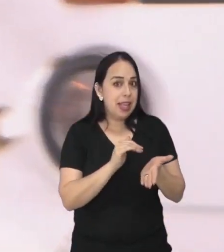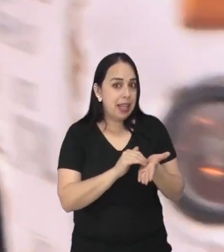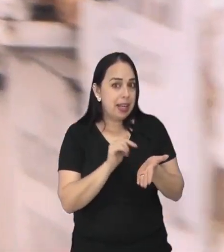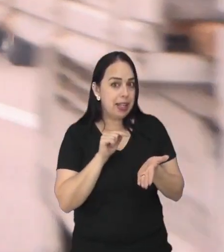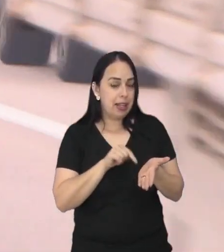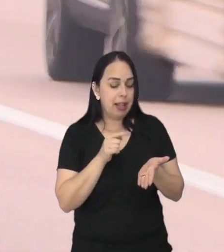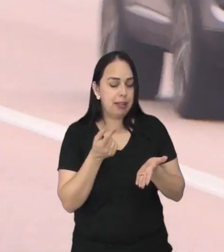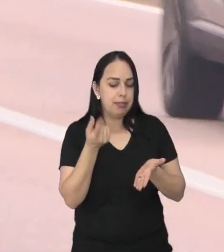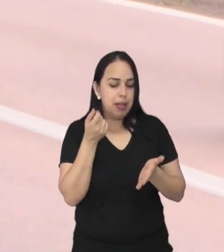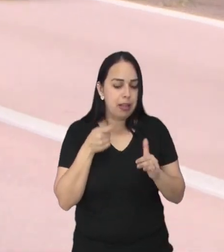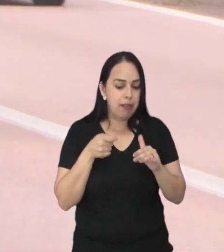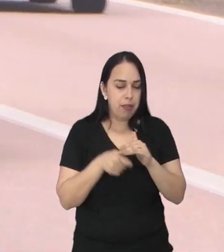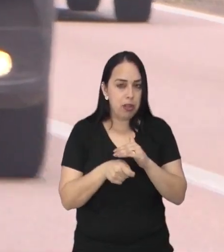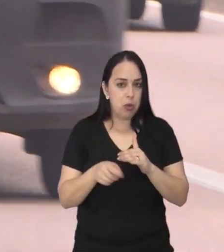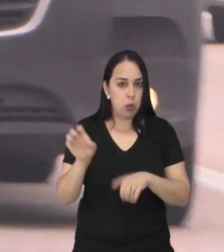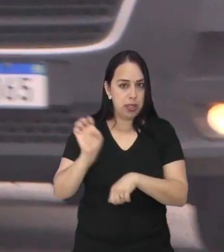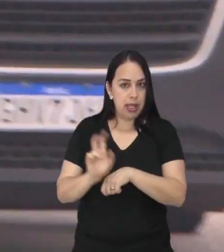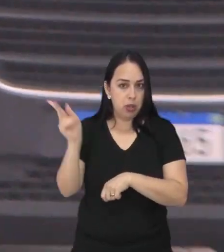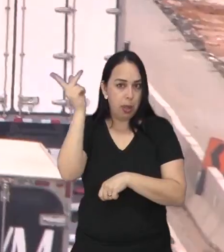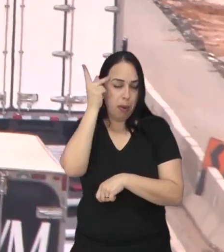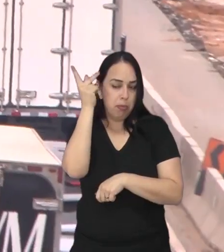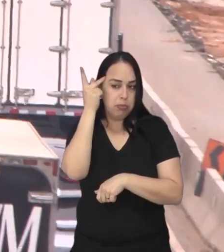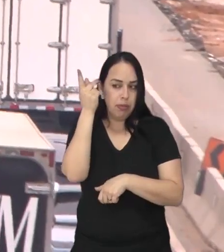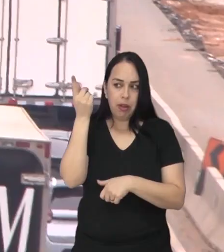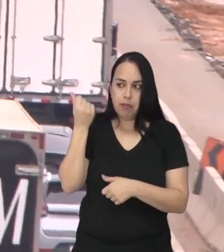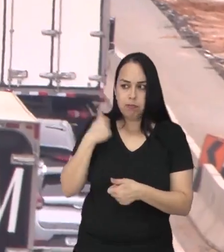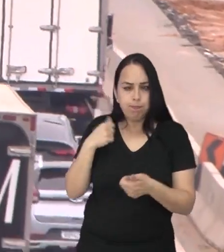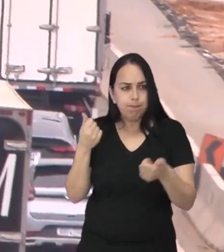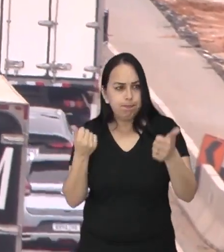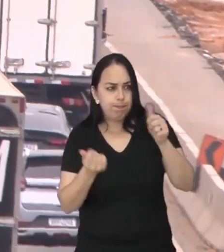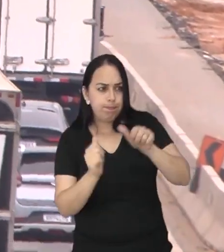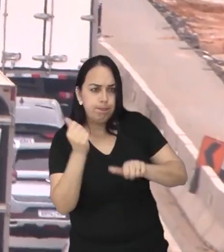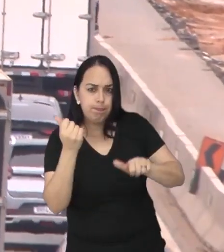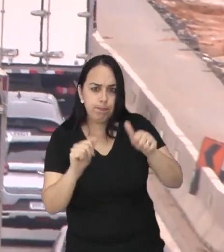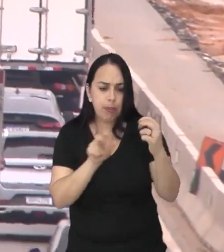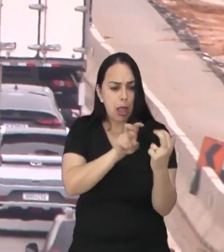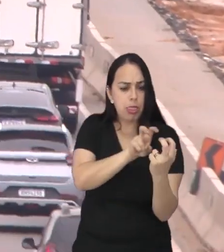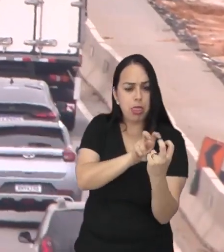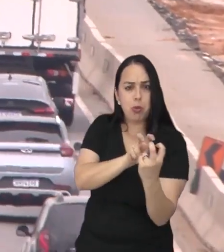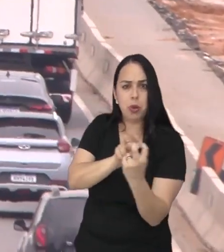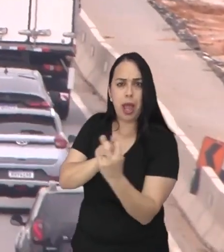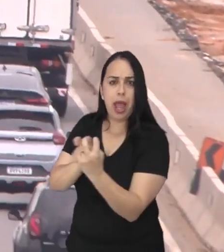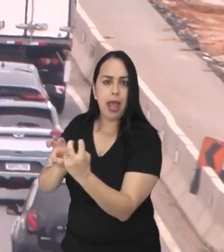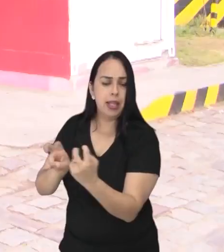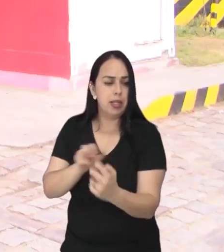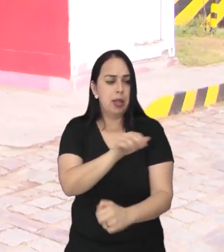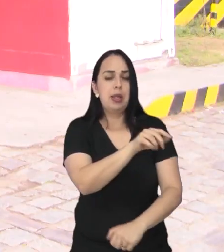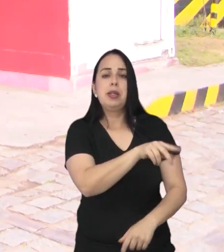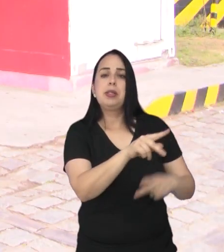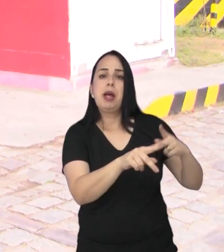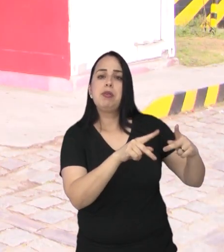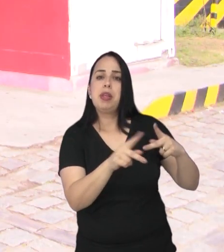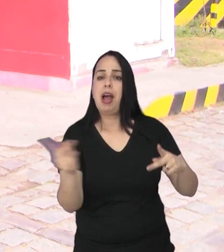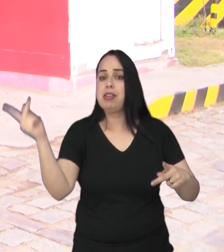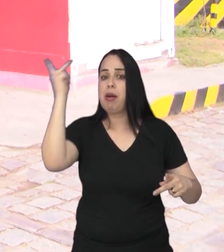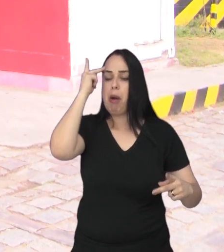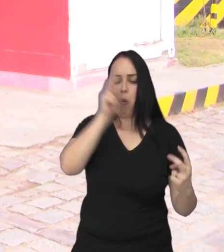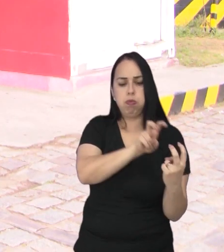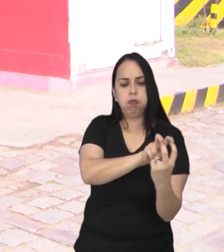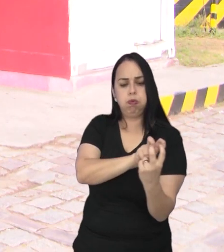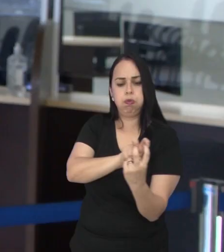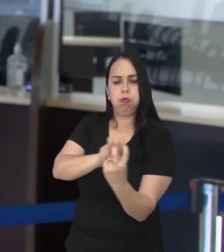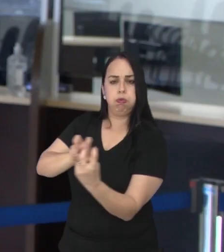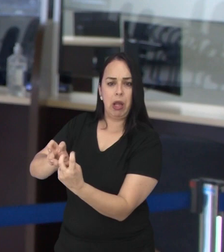de Parcerias e Investimentos do Estado avalia a construção do trem Intercidades para ligar São José a